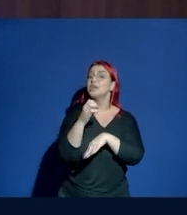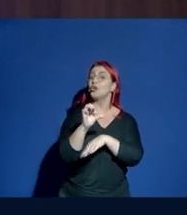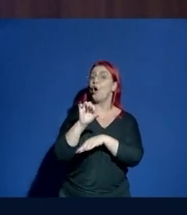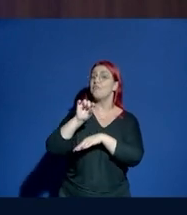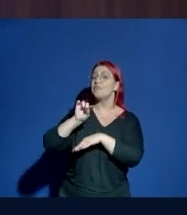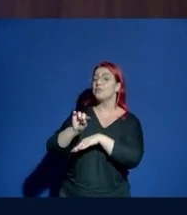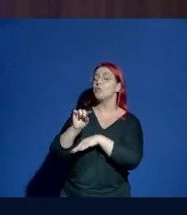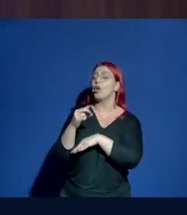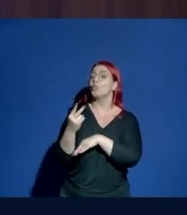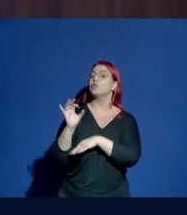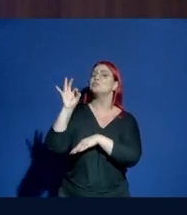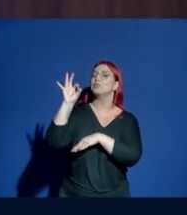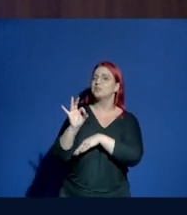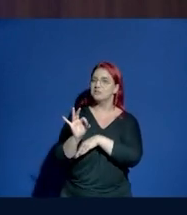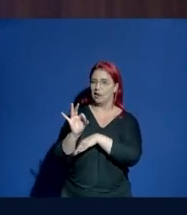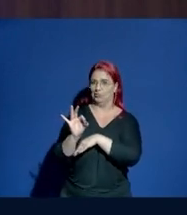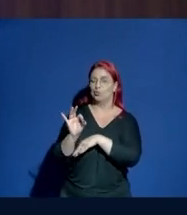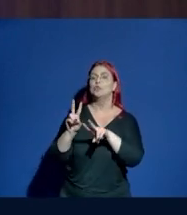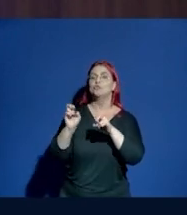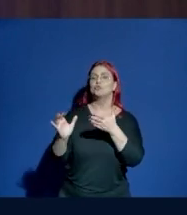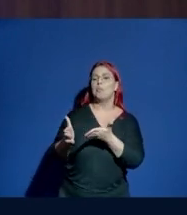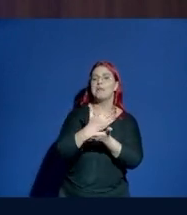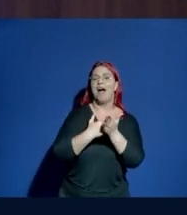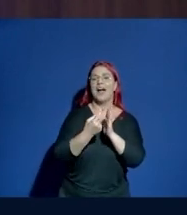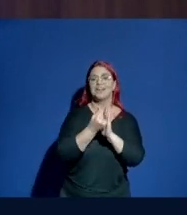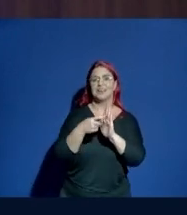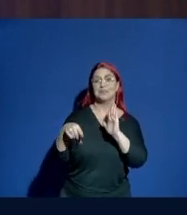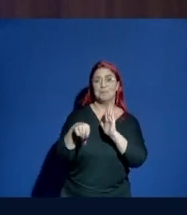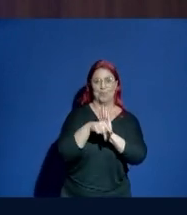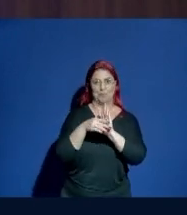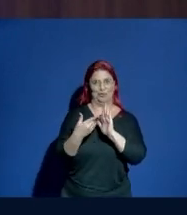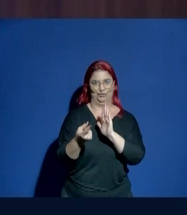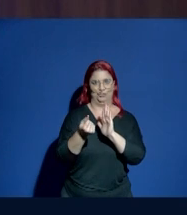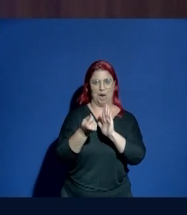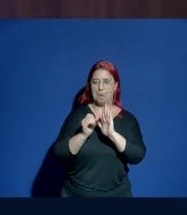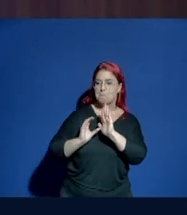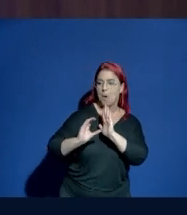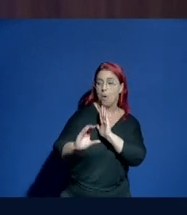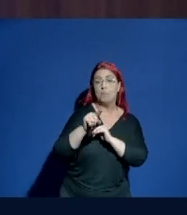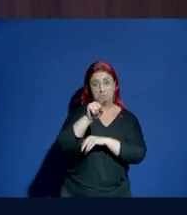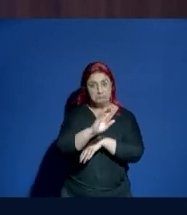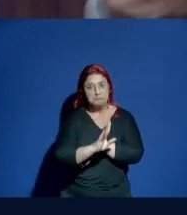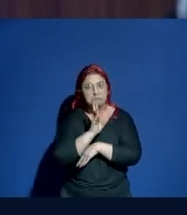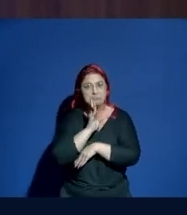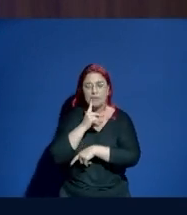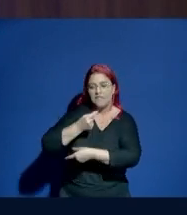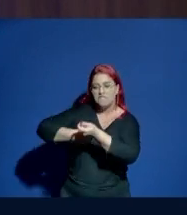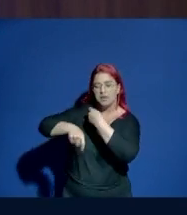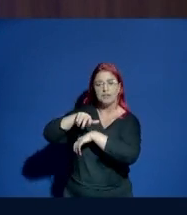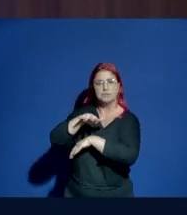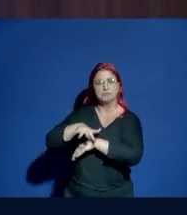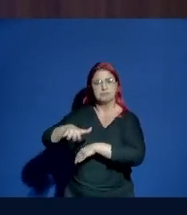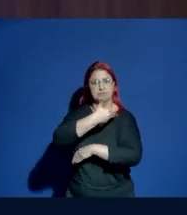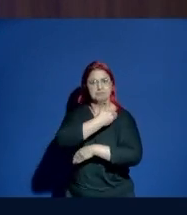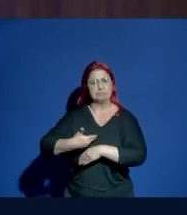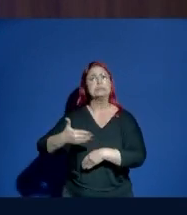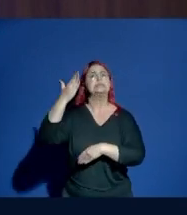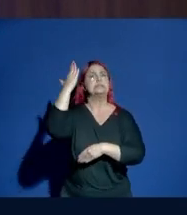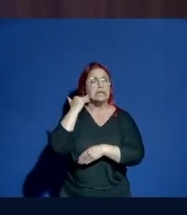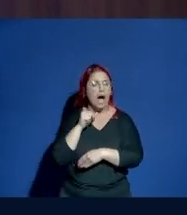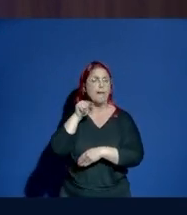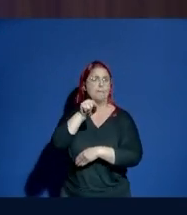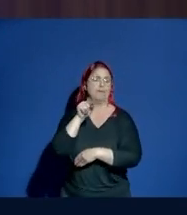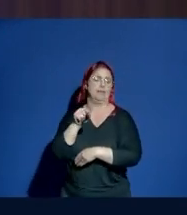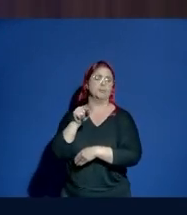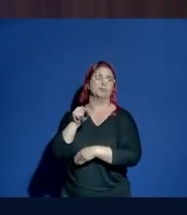19,2% da sua receita corrente líquida quem conhece um pouquinho de Finanças Públicas sabe que